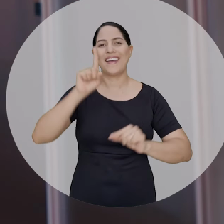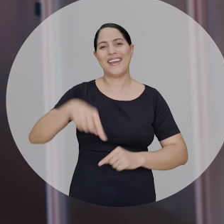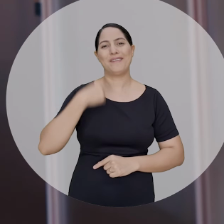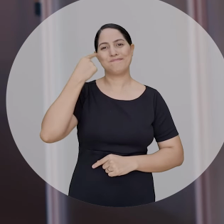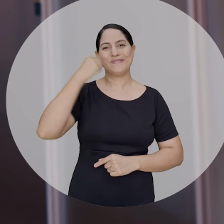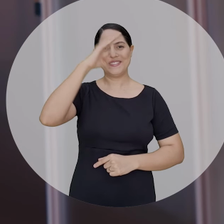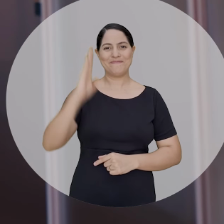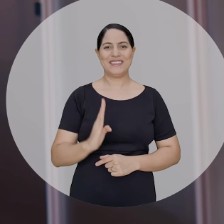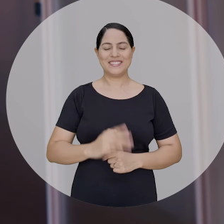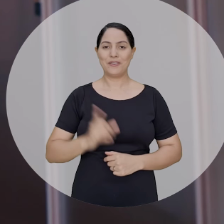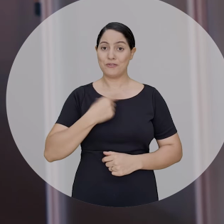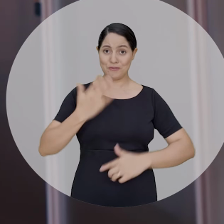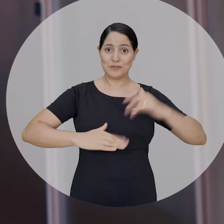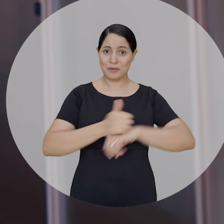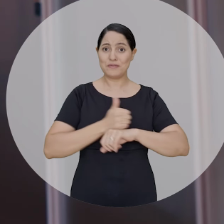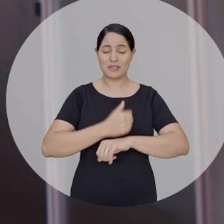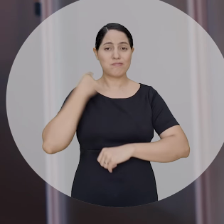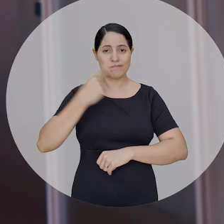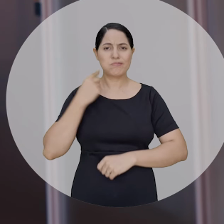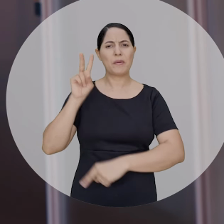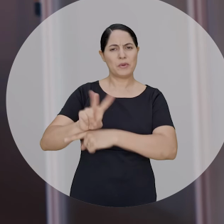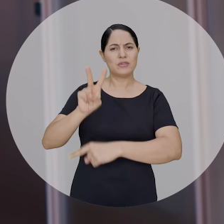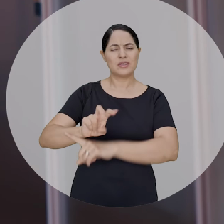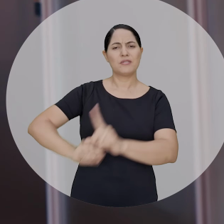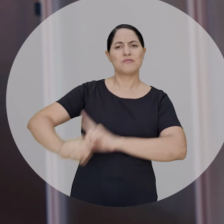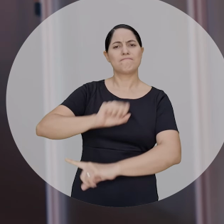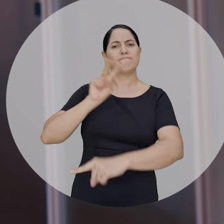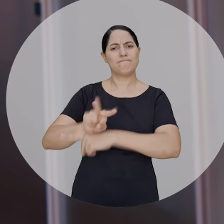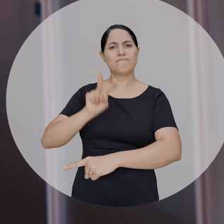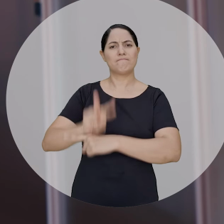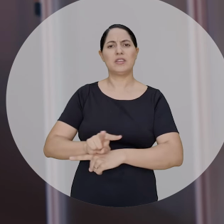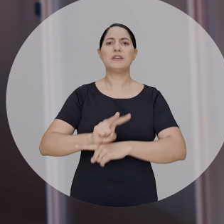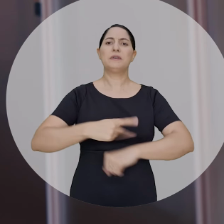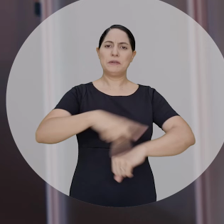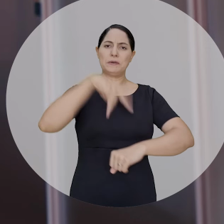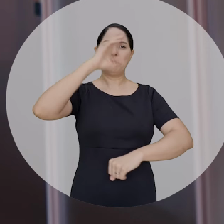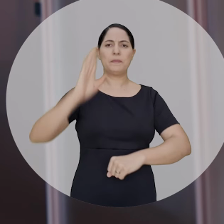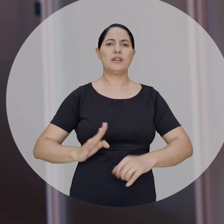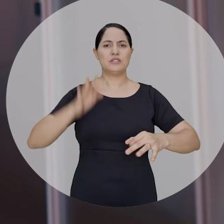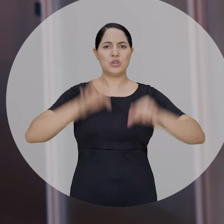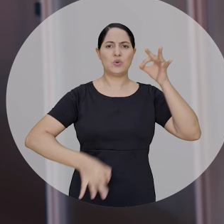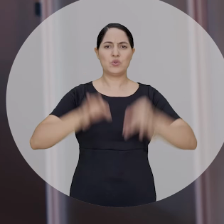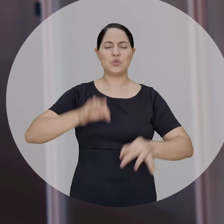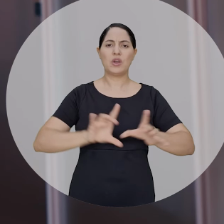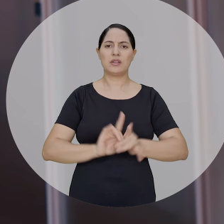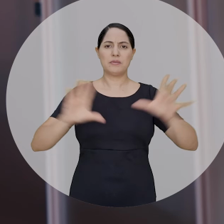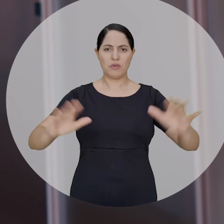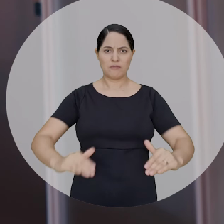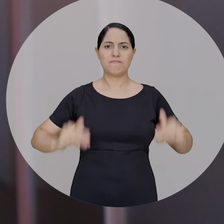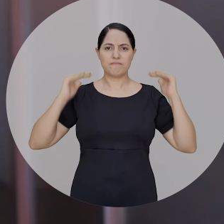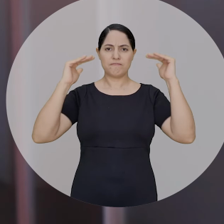brasileira. Essa atividade tão nobre, importante e decisiva para a proteção da sociedade e para a construção de um país justo, democrático e